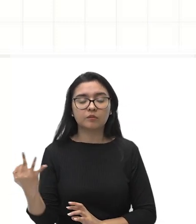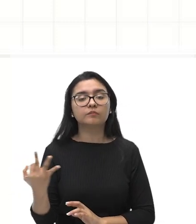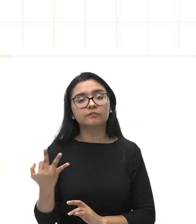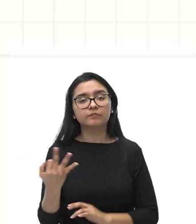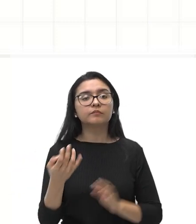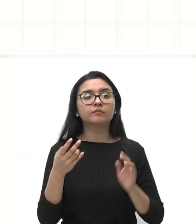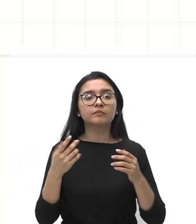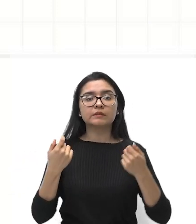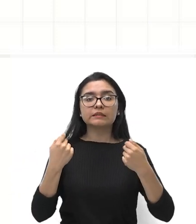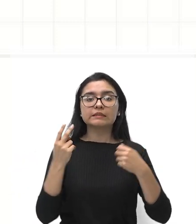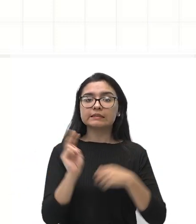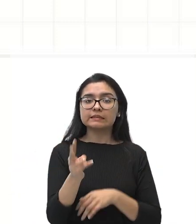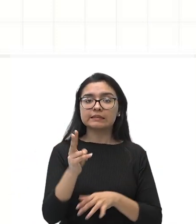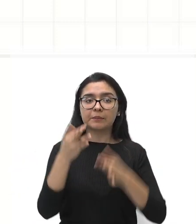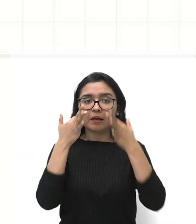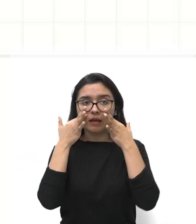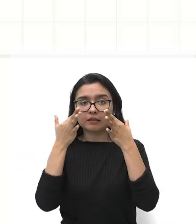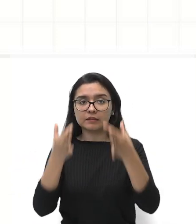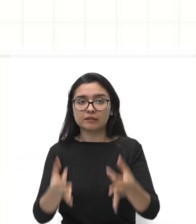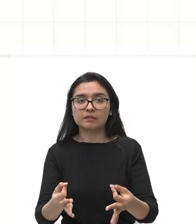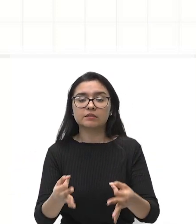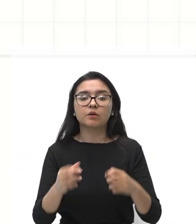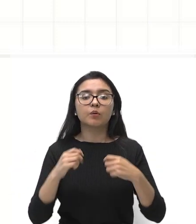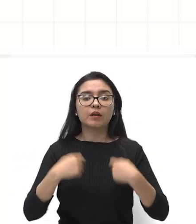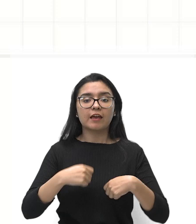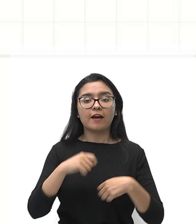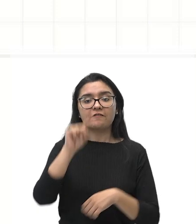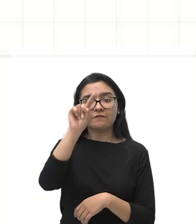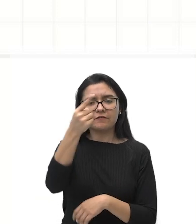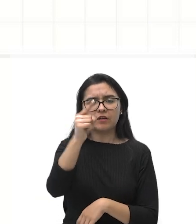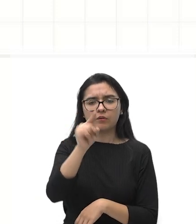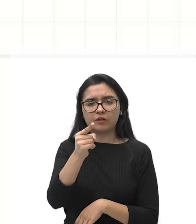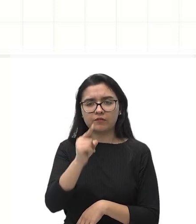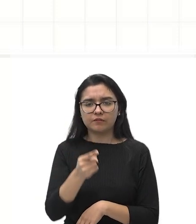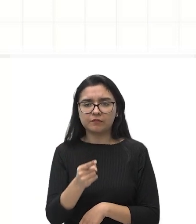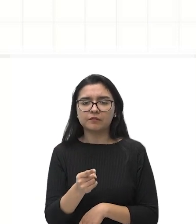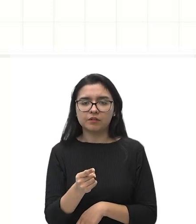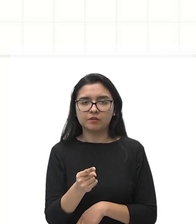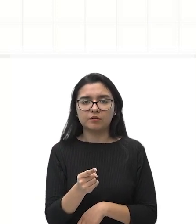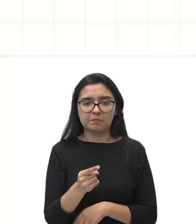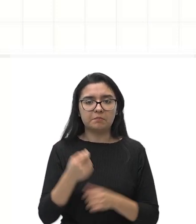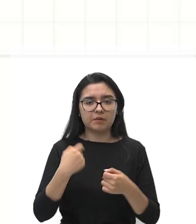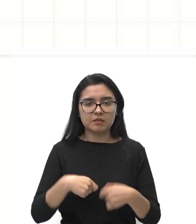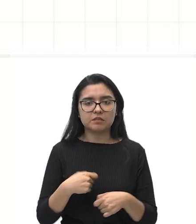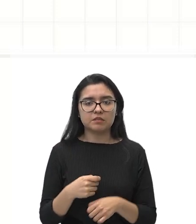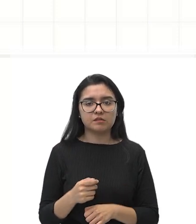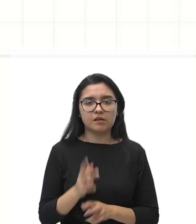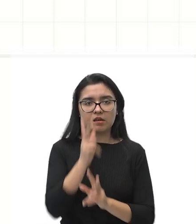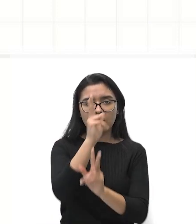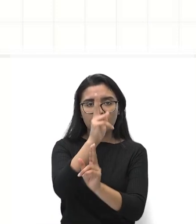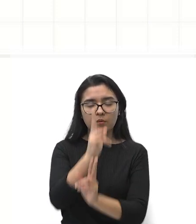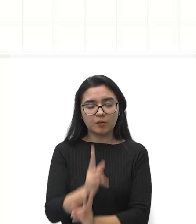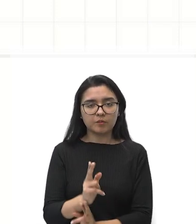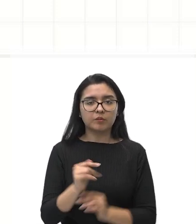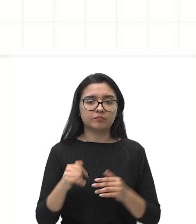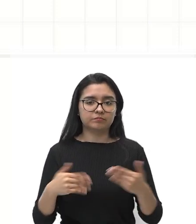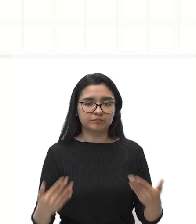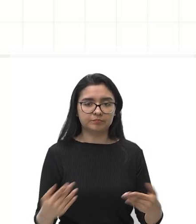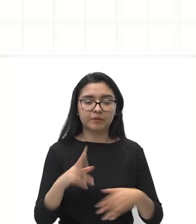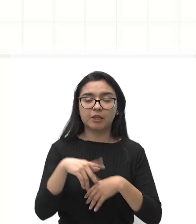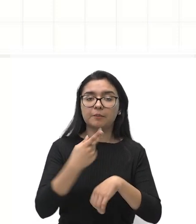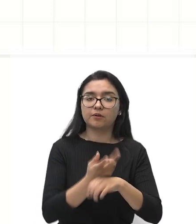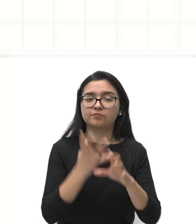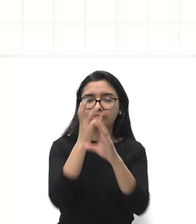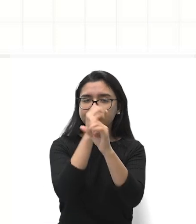você sempre colocar os números decimais, ó, com as vírgulas, ó, na mesma direção, tá legal? E aí você faz a conta